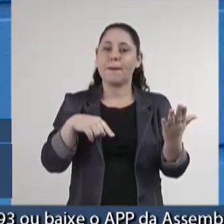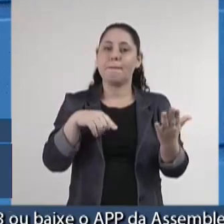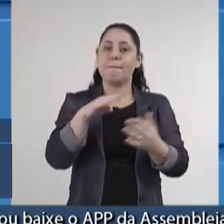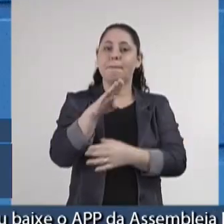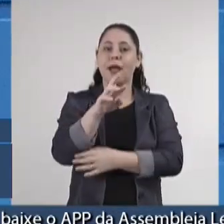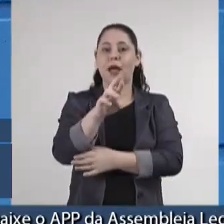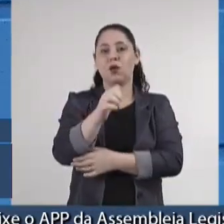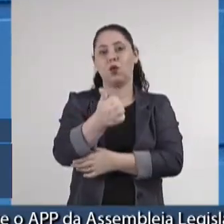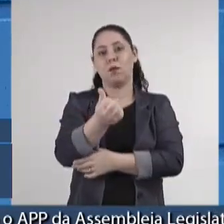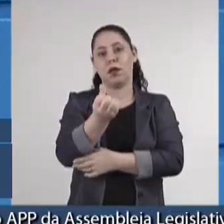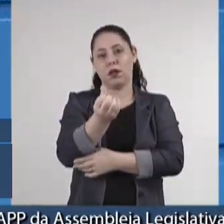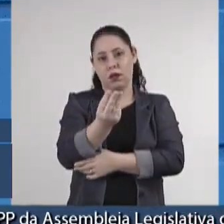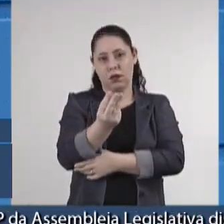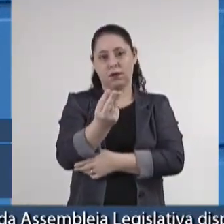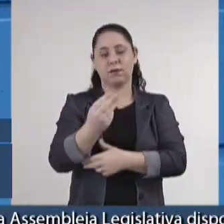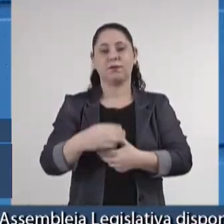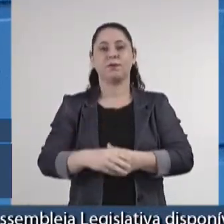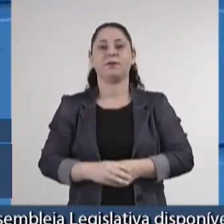BR-163...